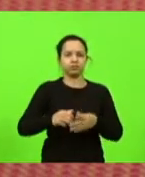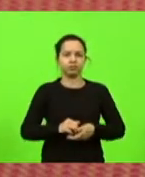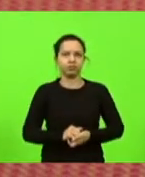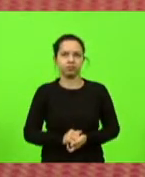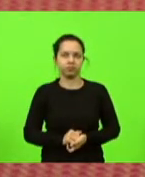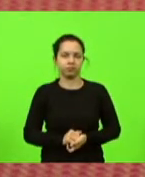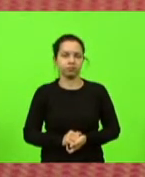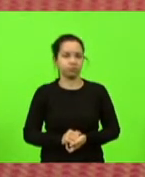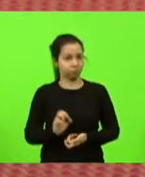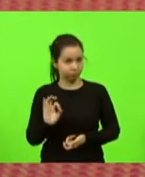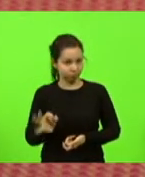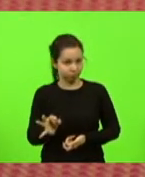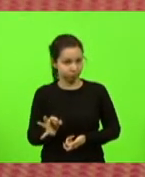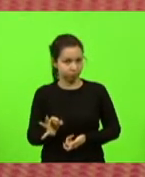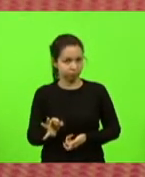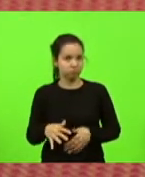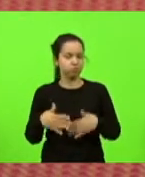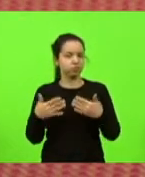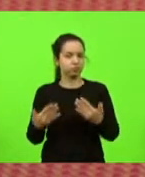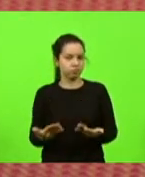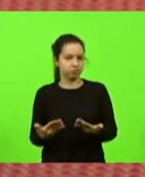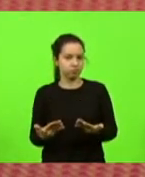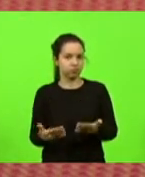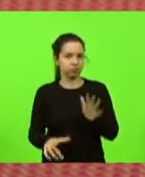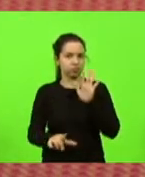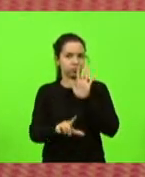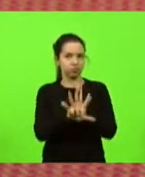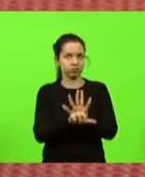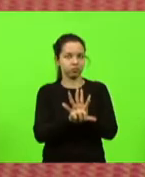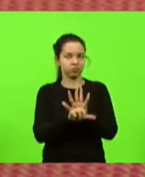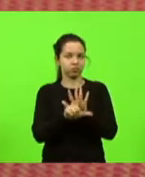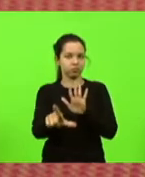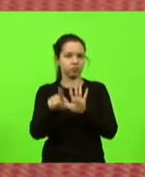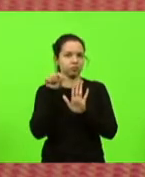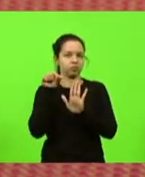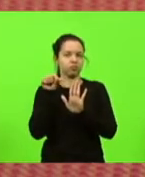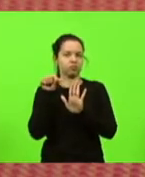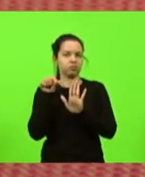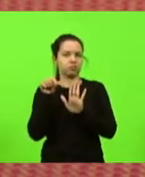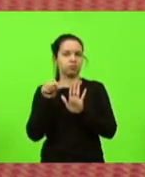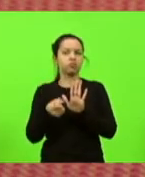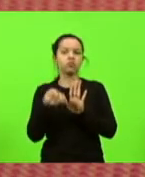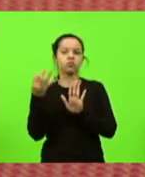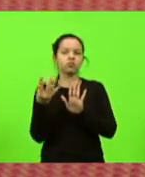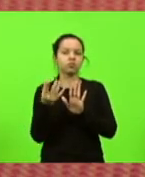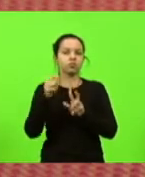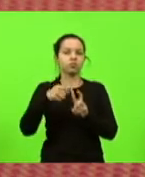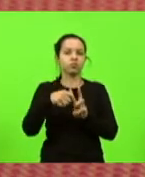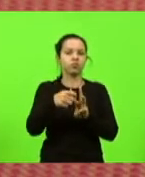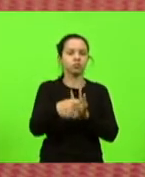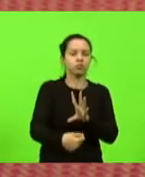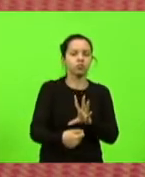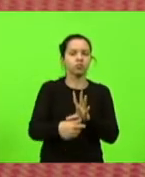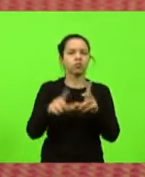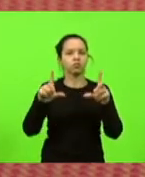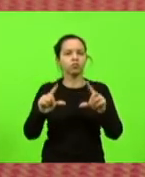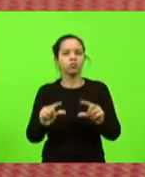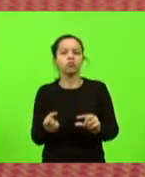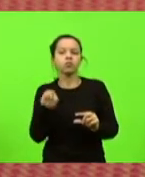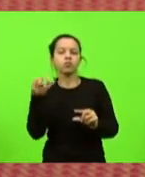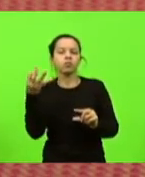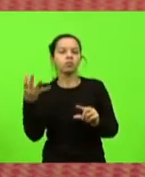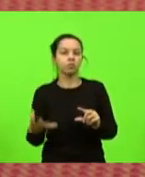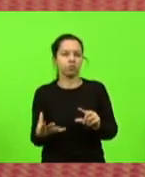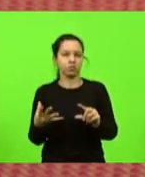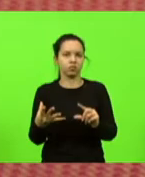Perfeito? Então, a lei da opção. Tantos meses, redução de tanto. Tantos meses, redução de tanto. Tantos meses, redução.